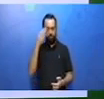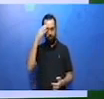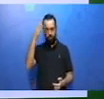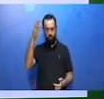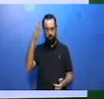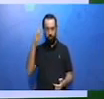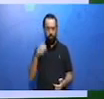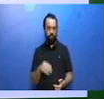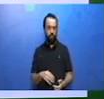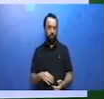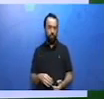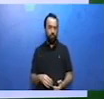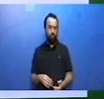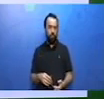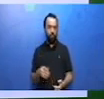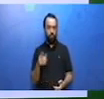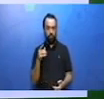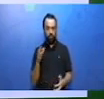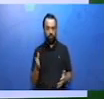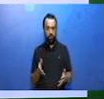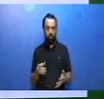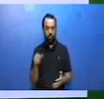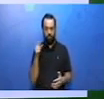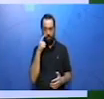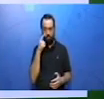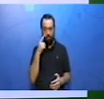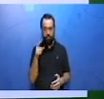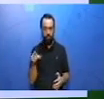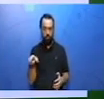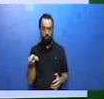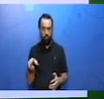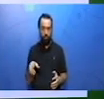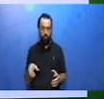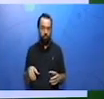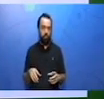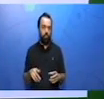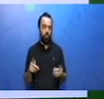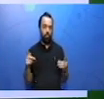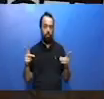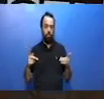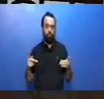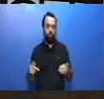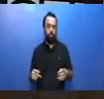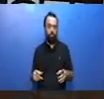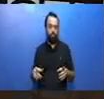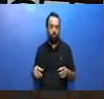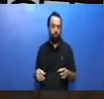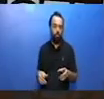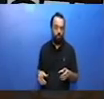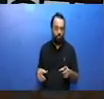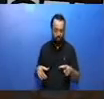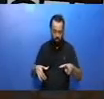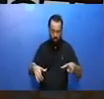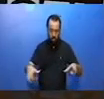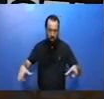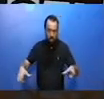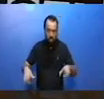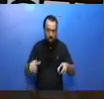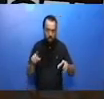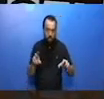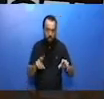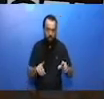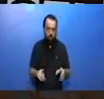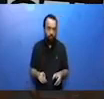obrigada. E agora, eu quero que vocês prestem atenção um mapa que eu preparei aqui da nossa cidade, é a planta baixa. E